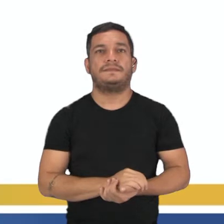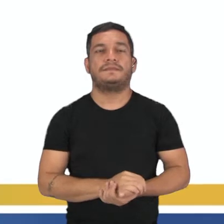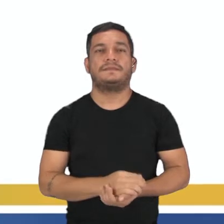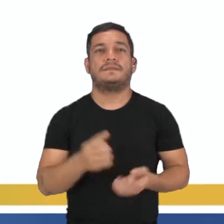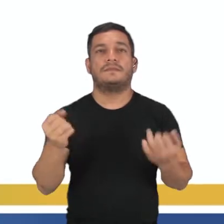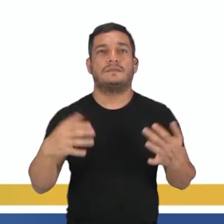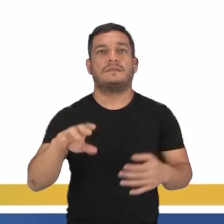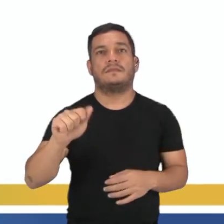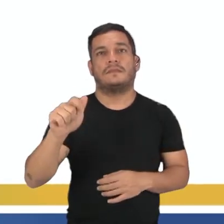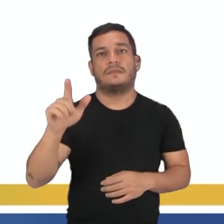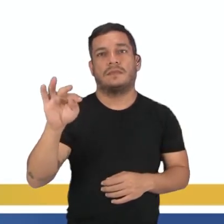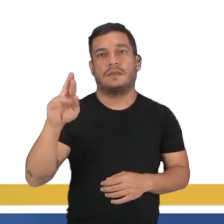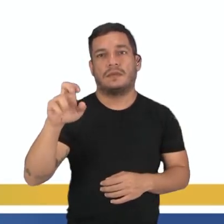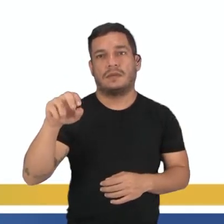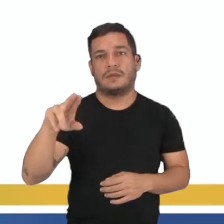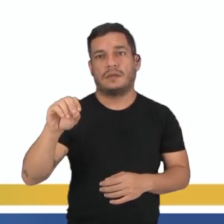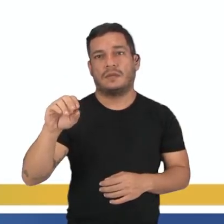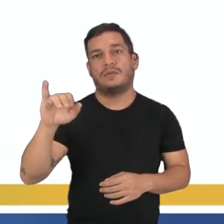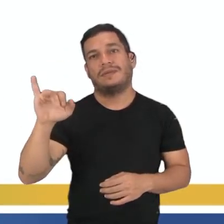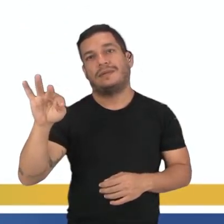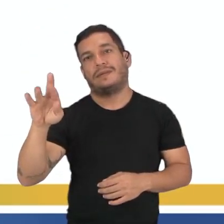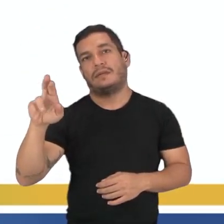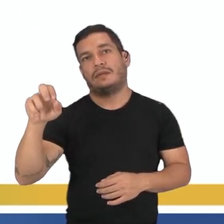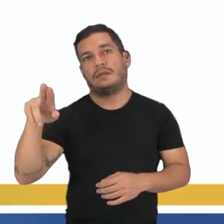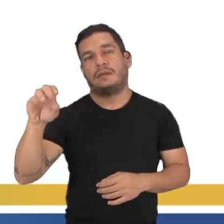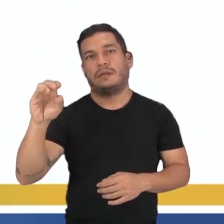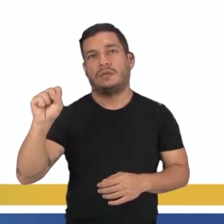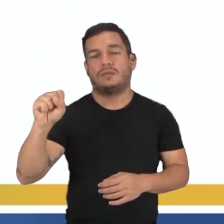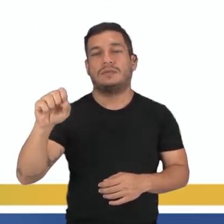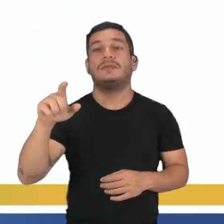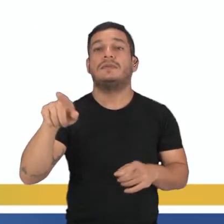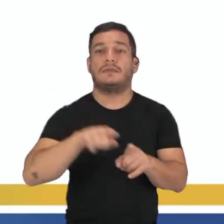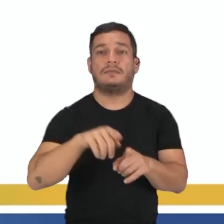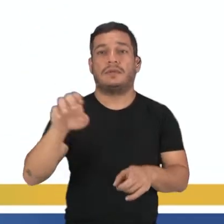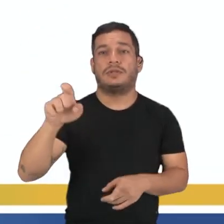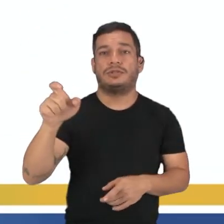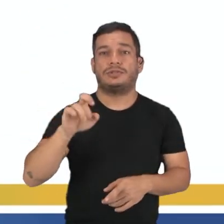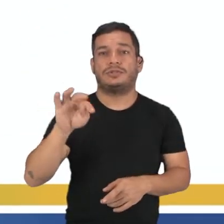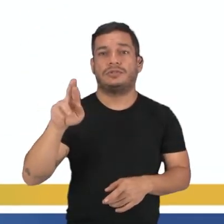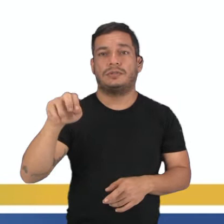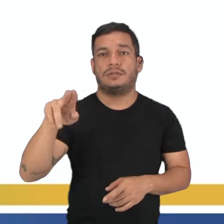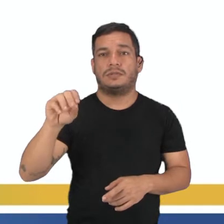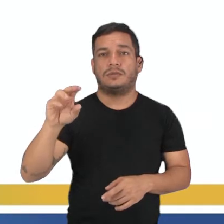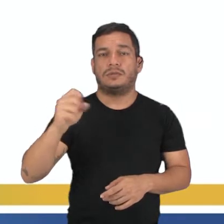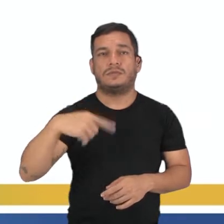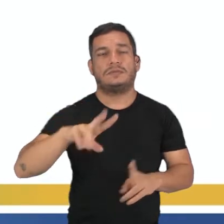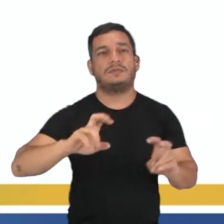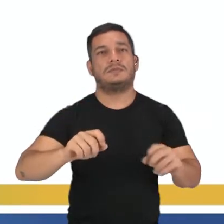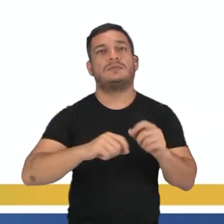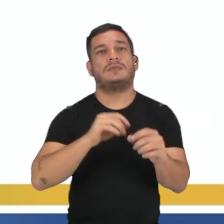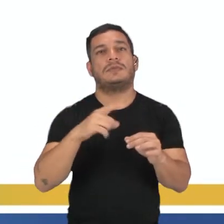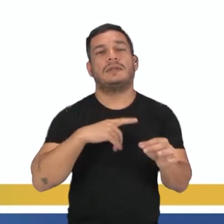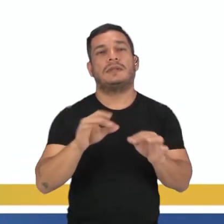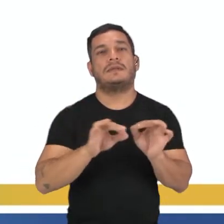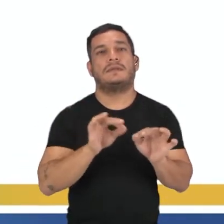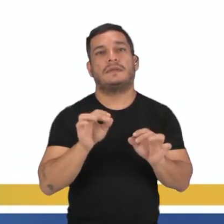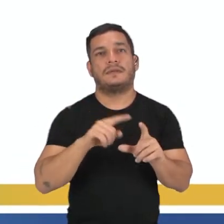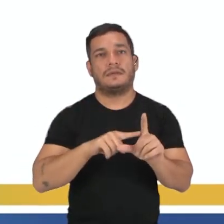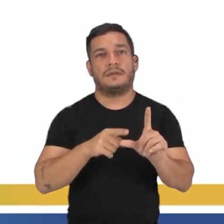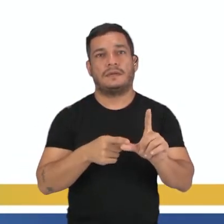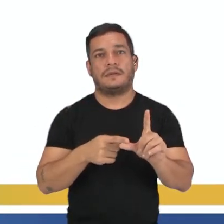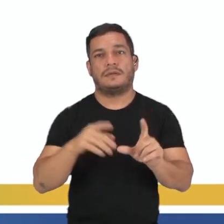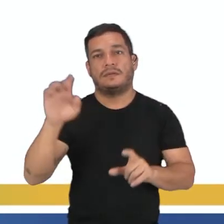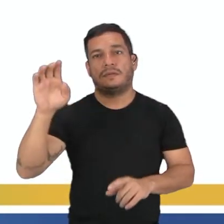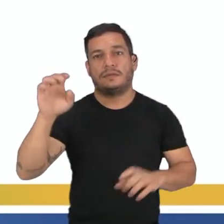Falaremos agora de ângulos alternos internos e externos. Bom, observe aí que nós temos ângulos do